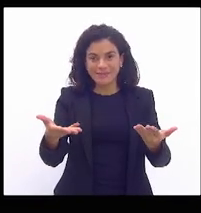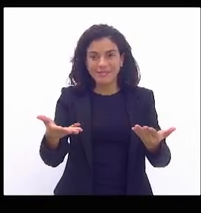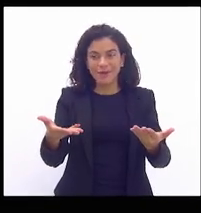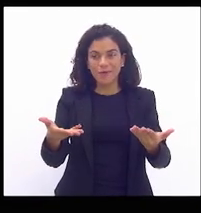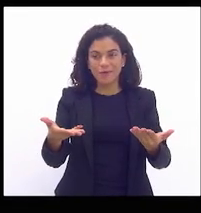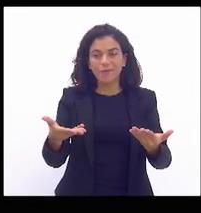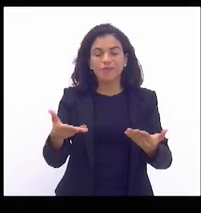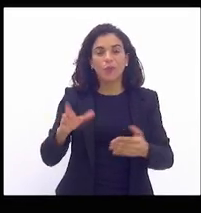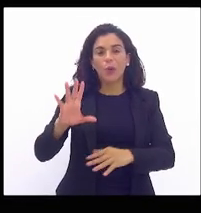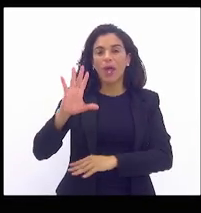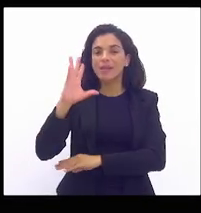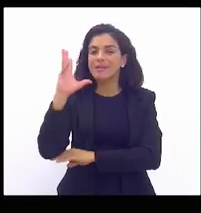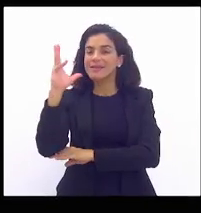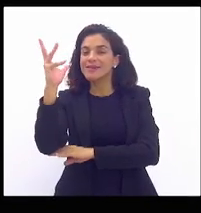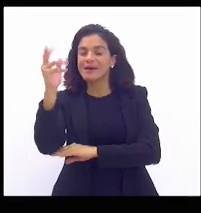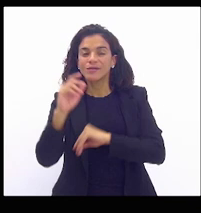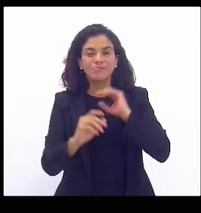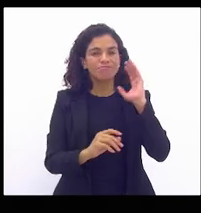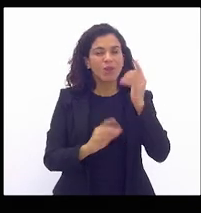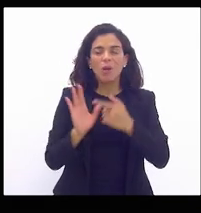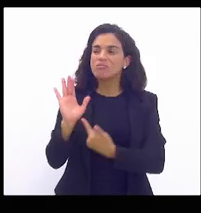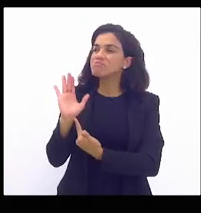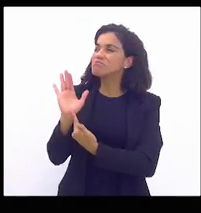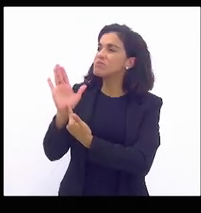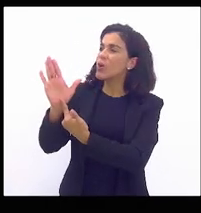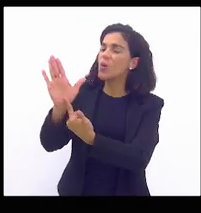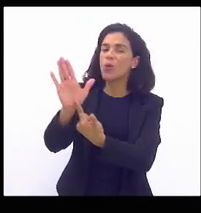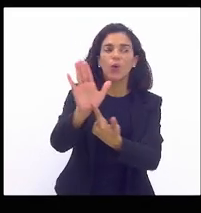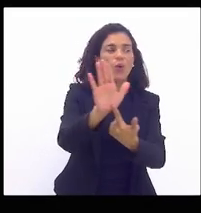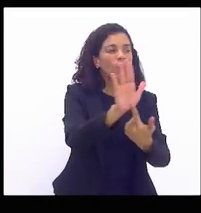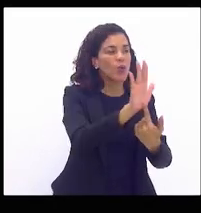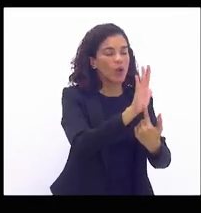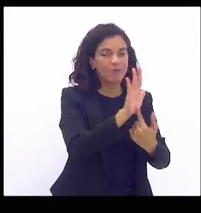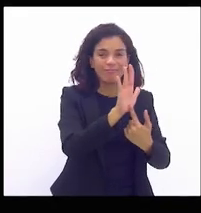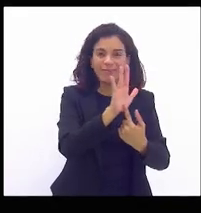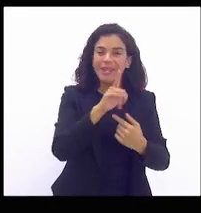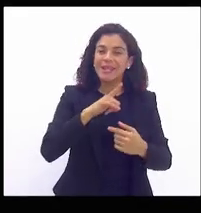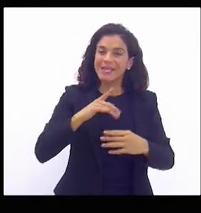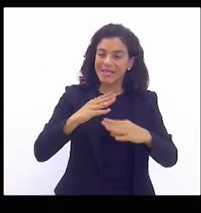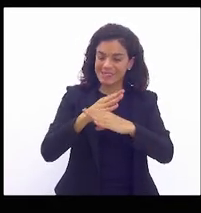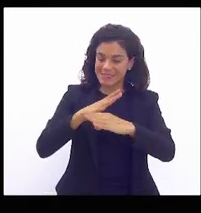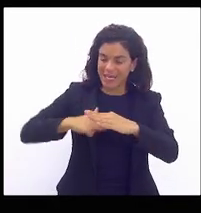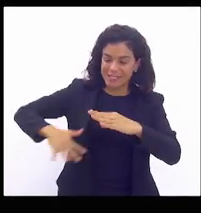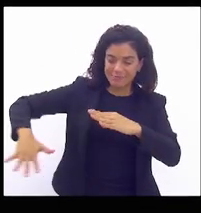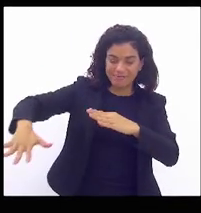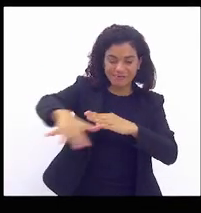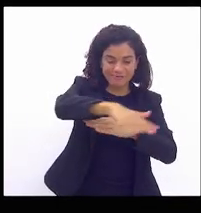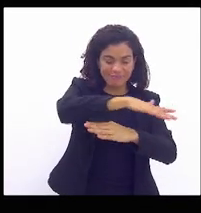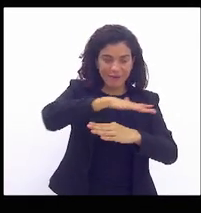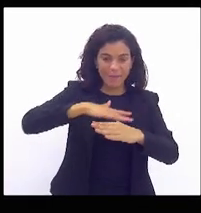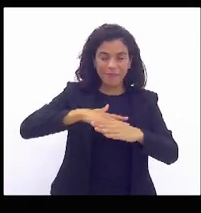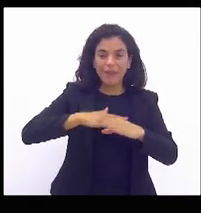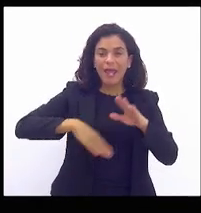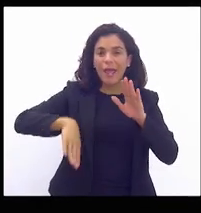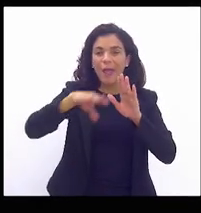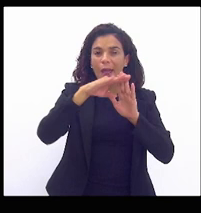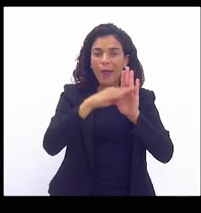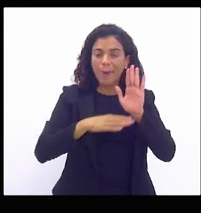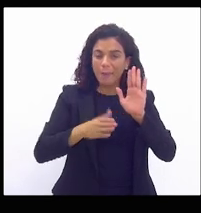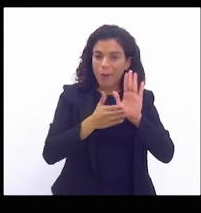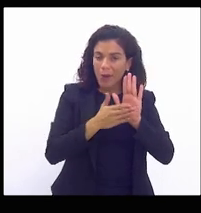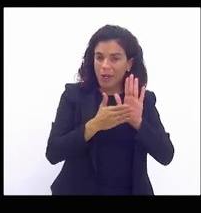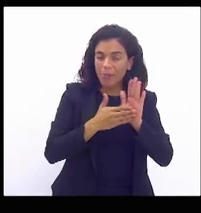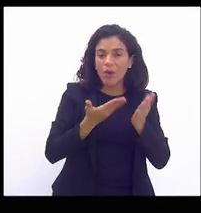com a natureza, mostrando tudo que existe ao redor da nossa cidade. É um programa que começou